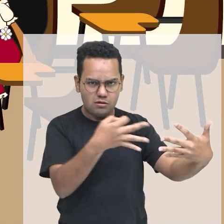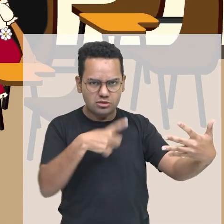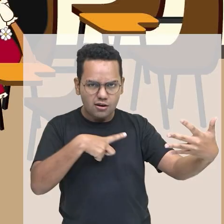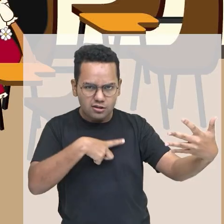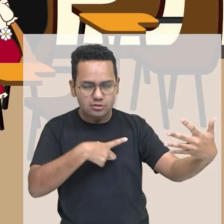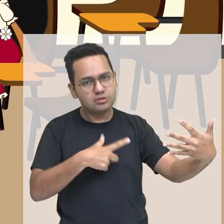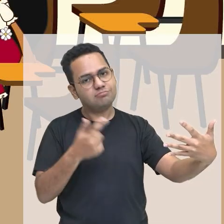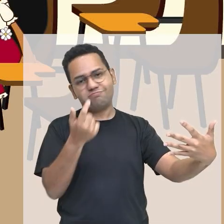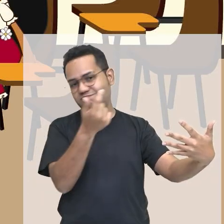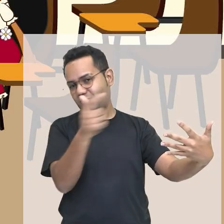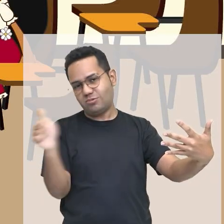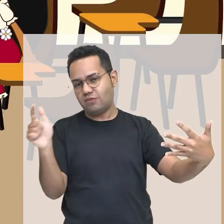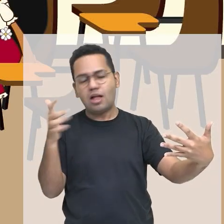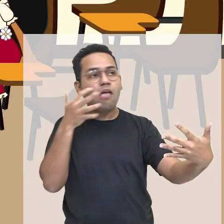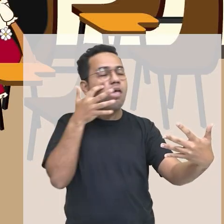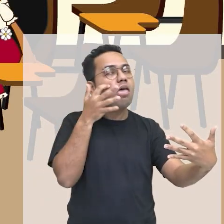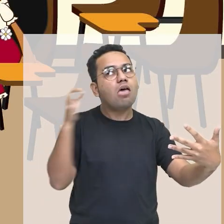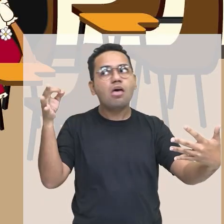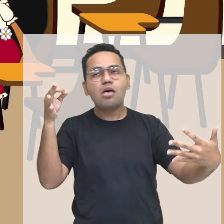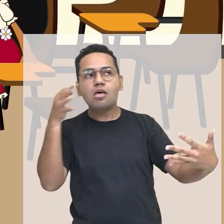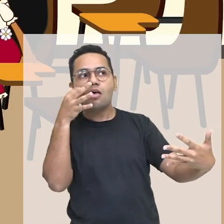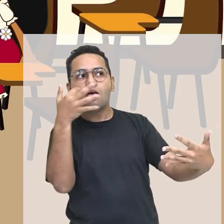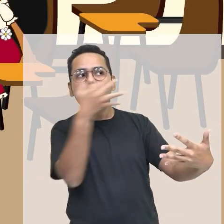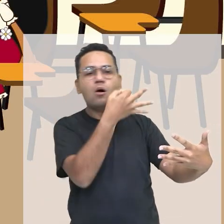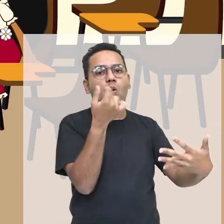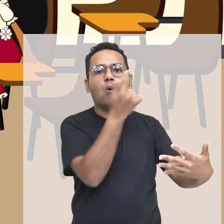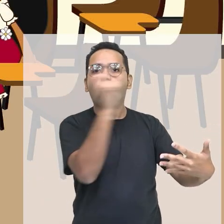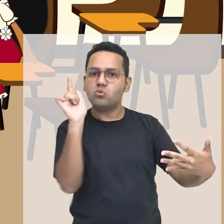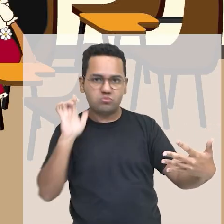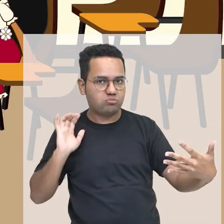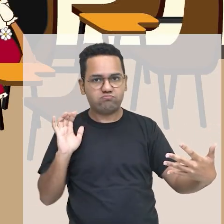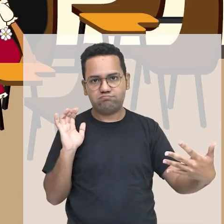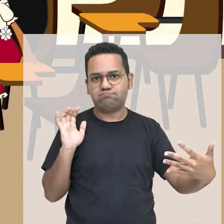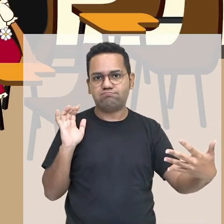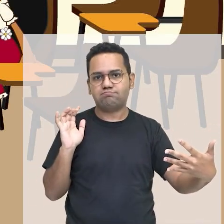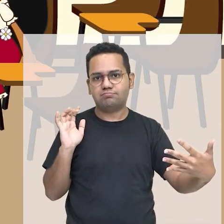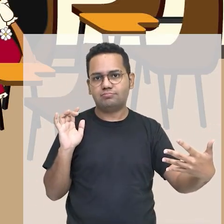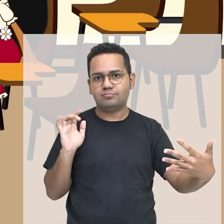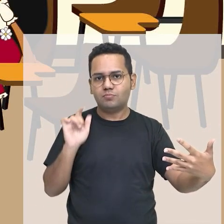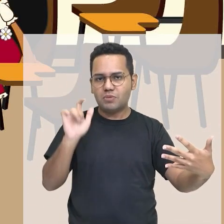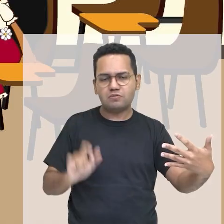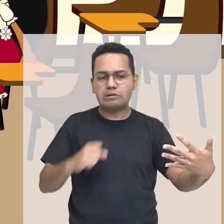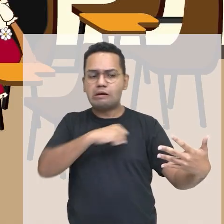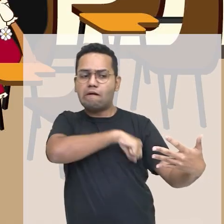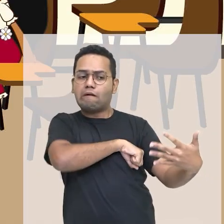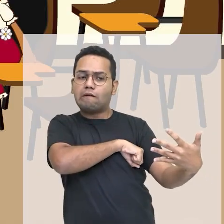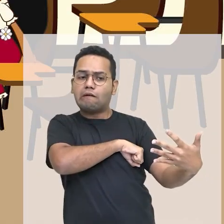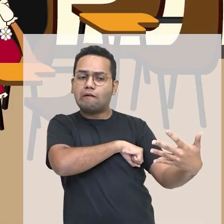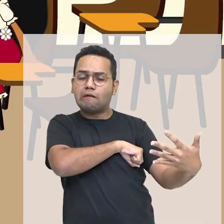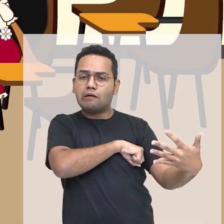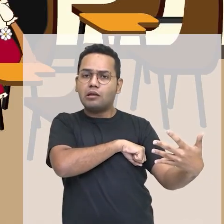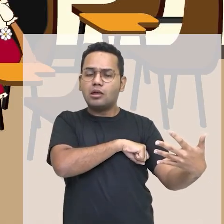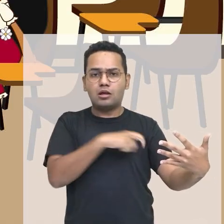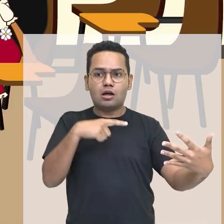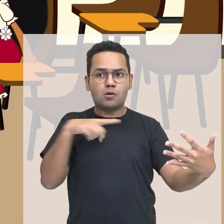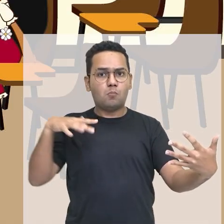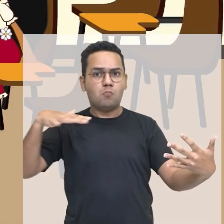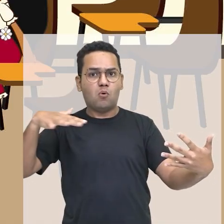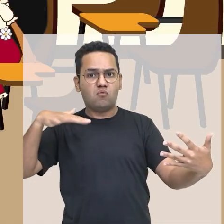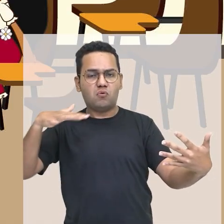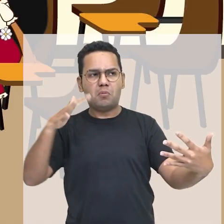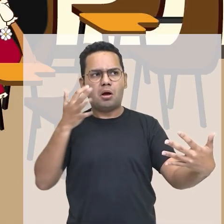né, essa pessoa, esse indivíduo estava de braços cruzados, estava se mexendo, não olhou nenhuma